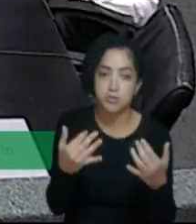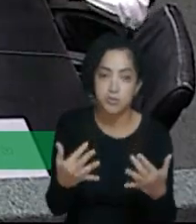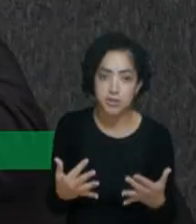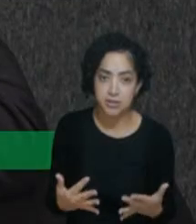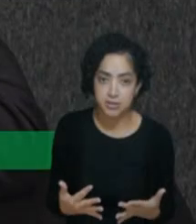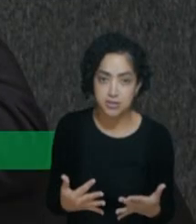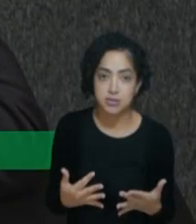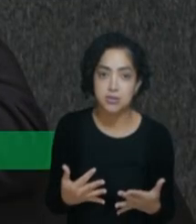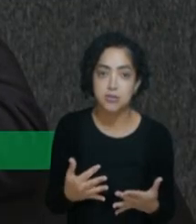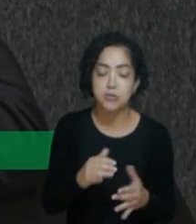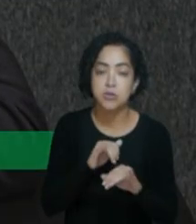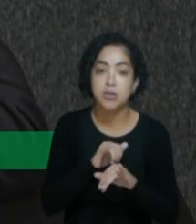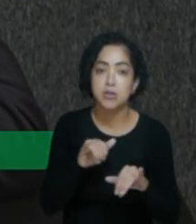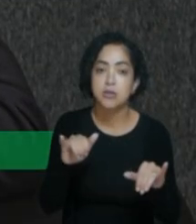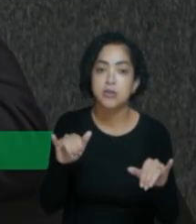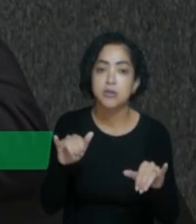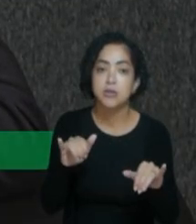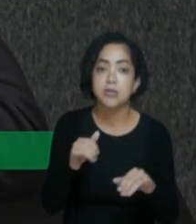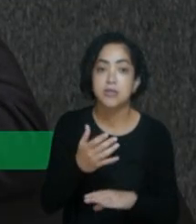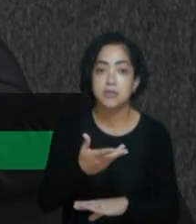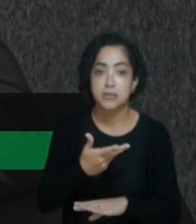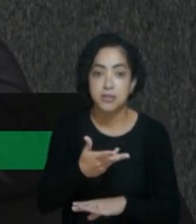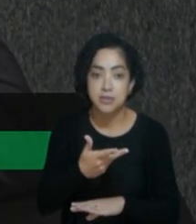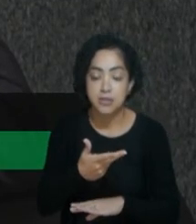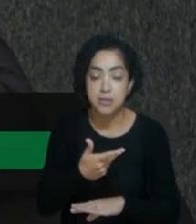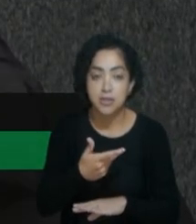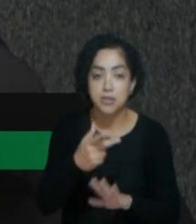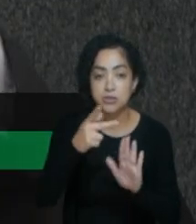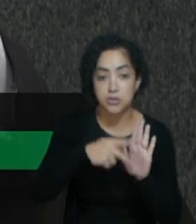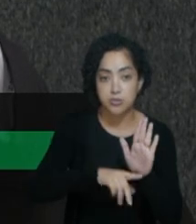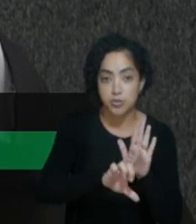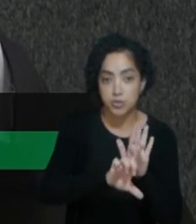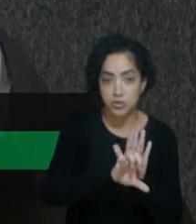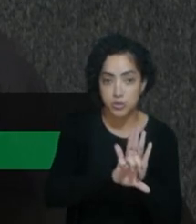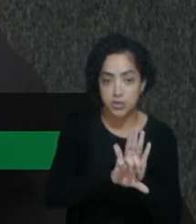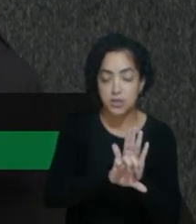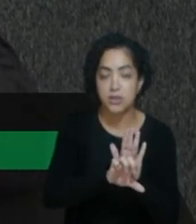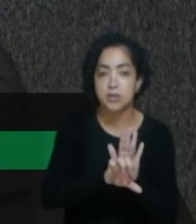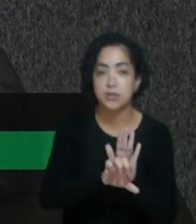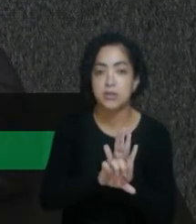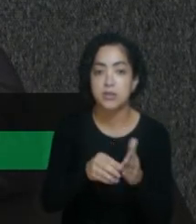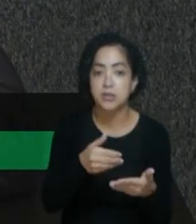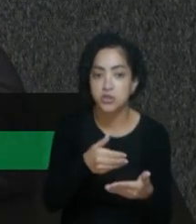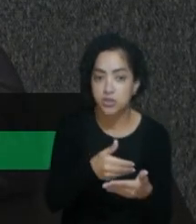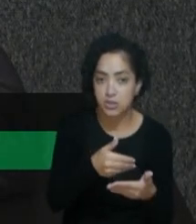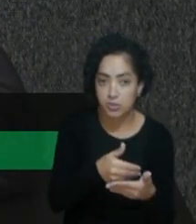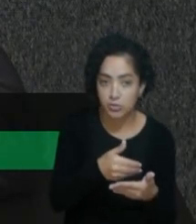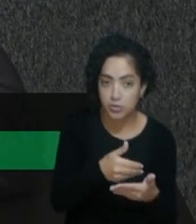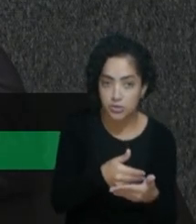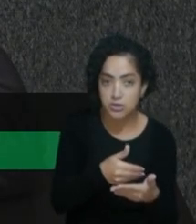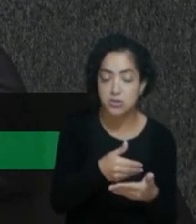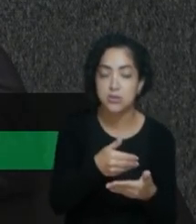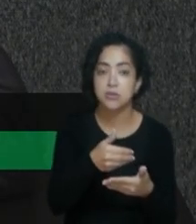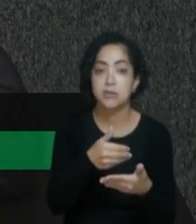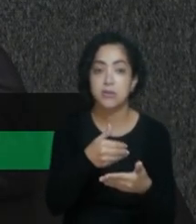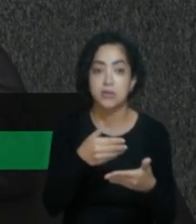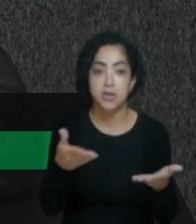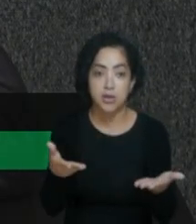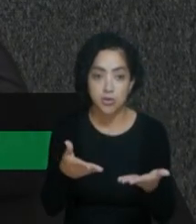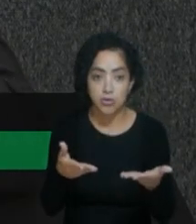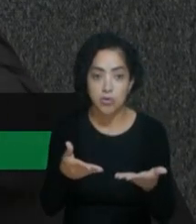passar com muita idade esse projeto t em vista que a gente se aproxima da nossa Itinerante em cruma né